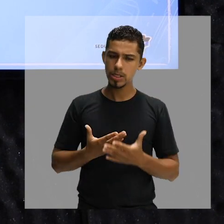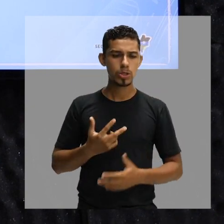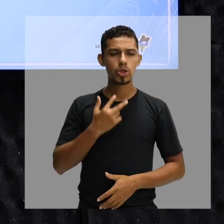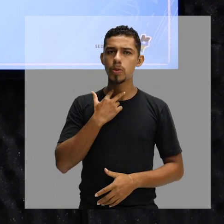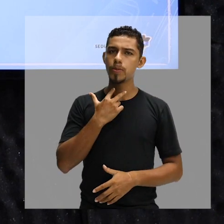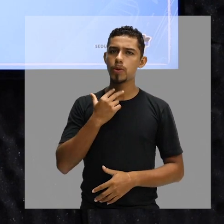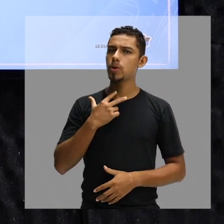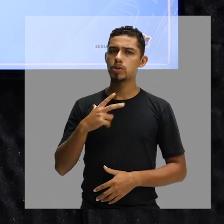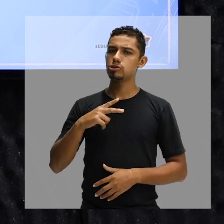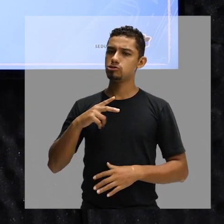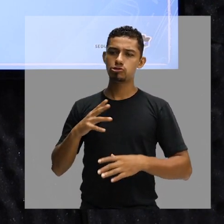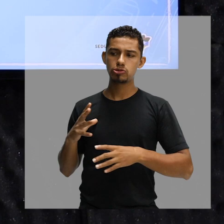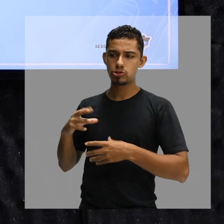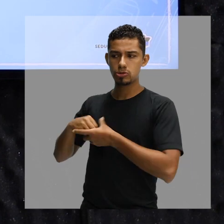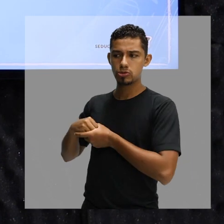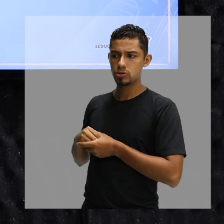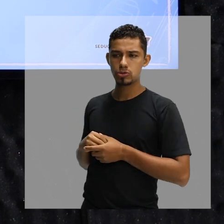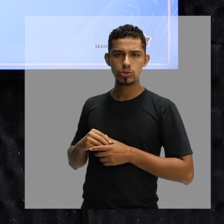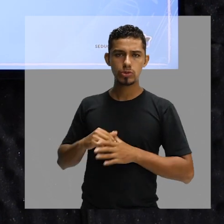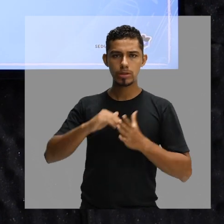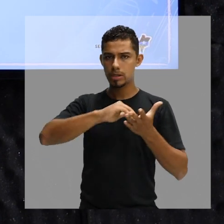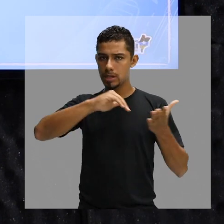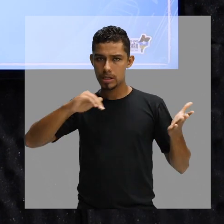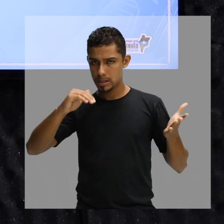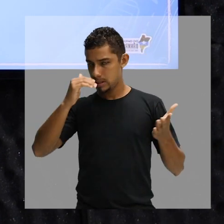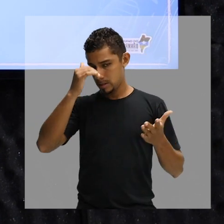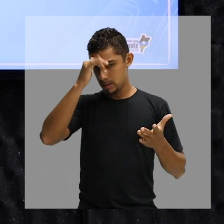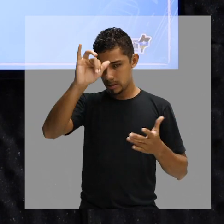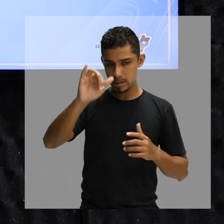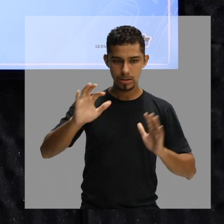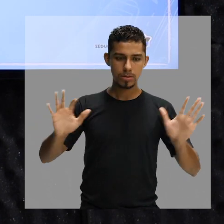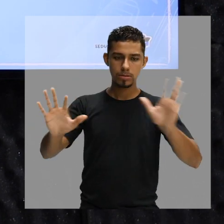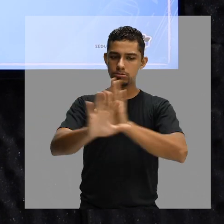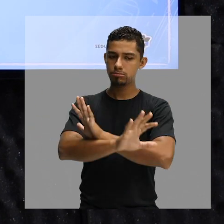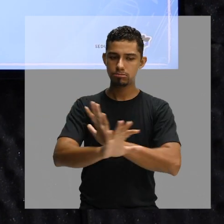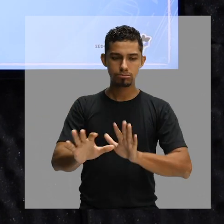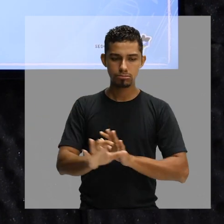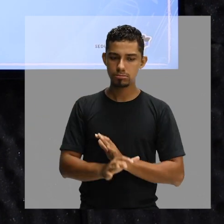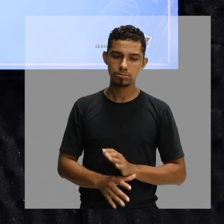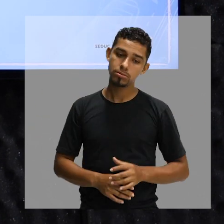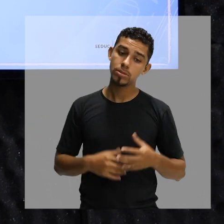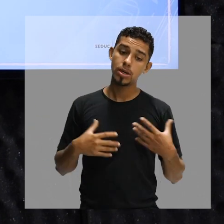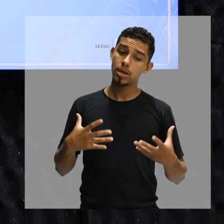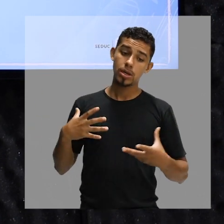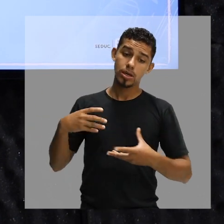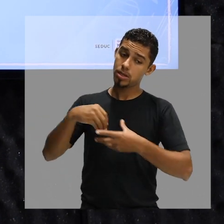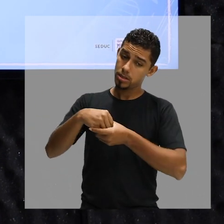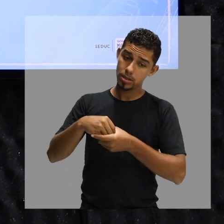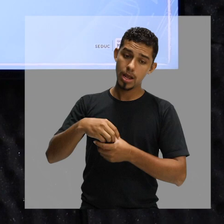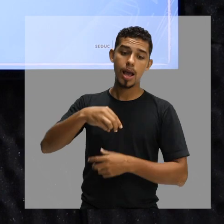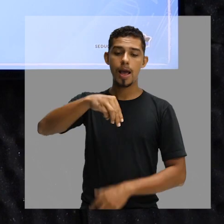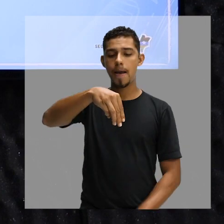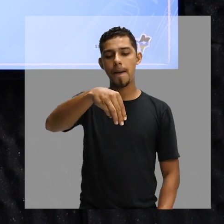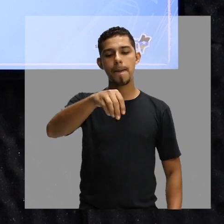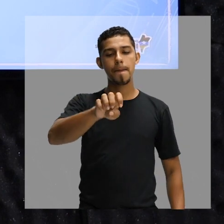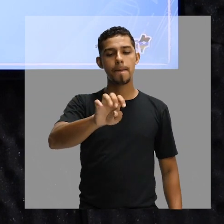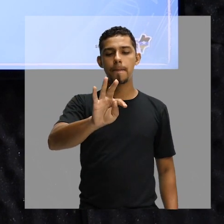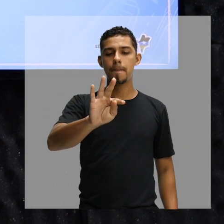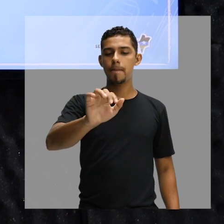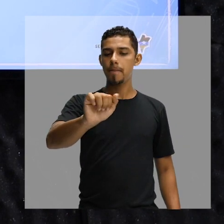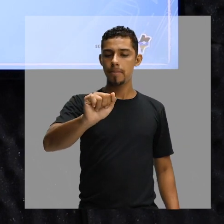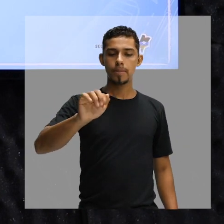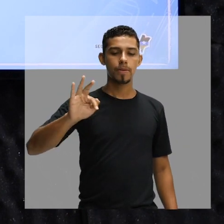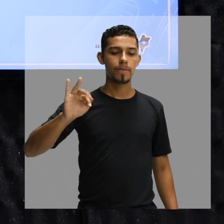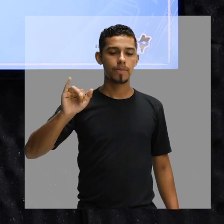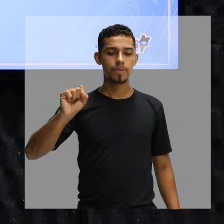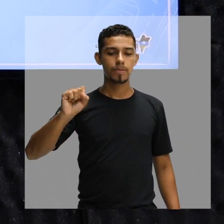negligenciados jamais. Esses caracteres naturais, então, não se encaixam na metafísica, eles não vão se